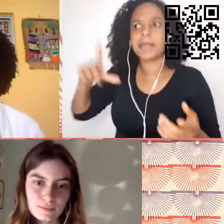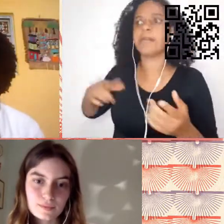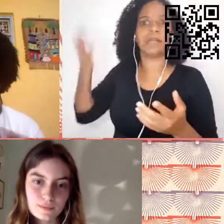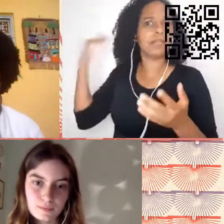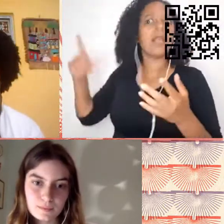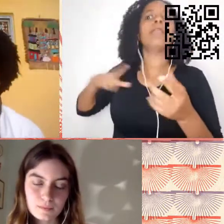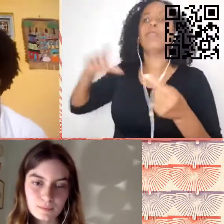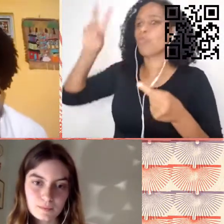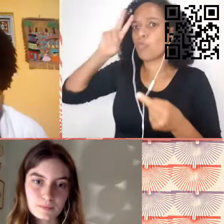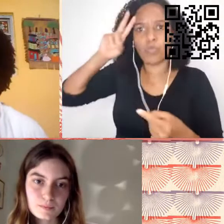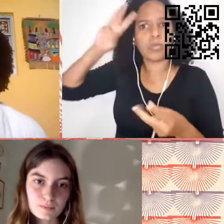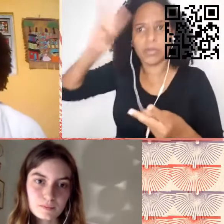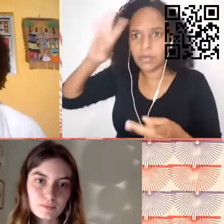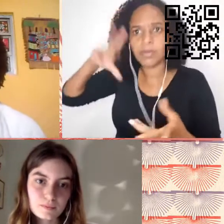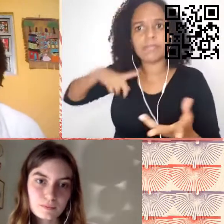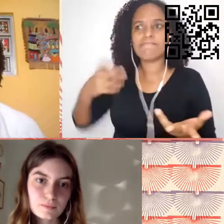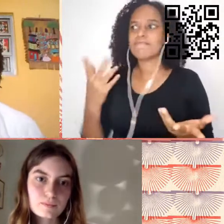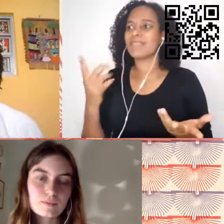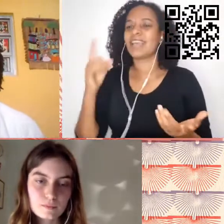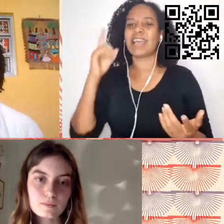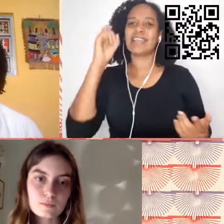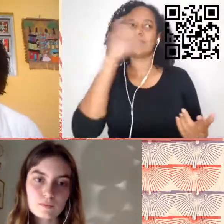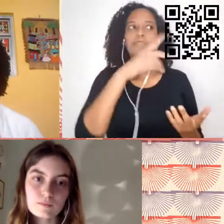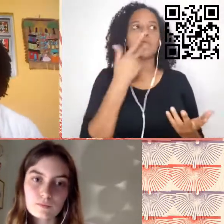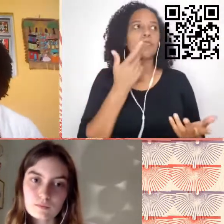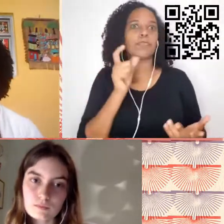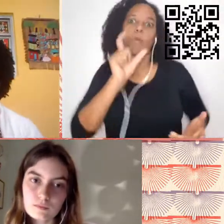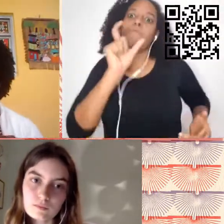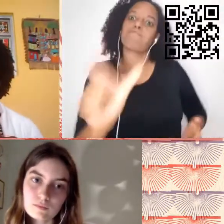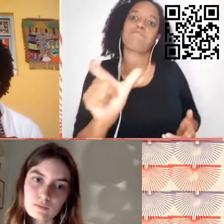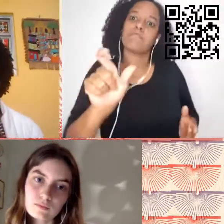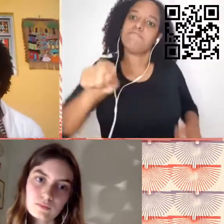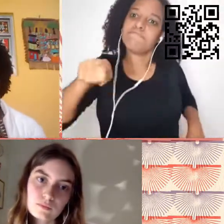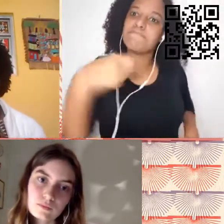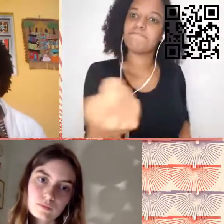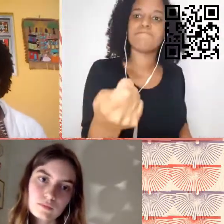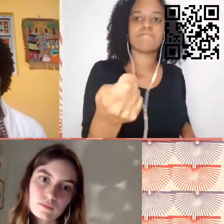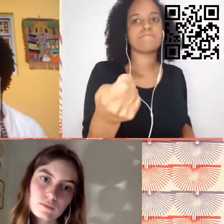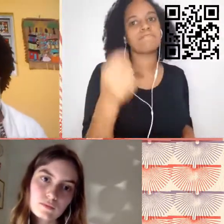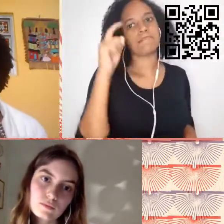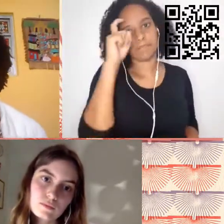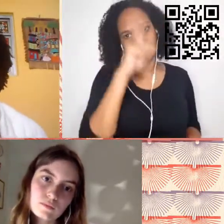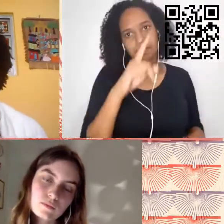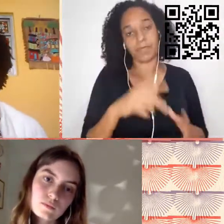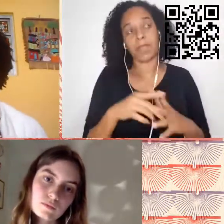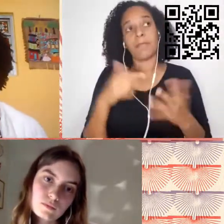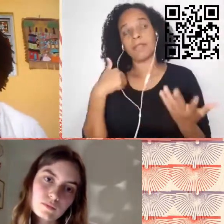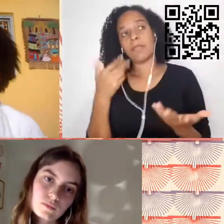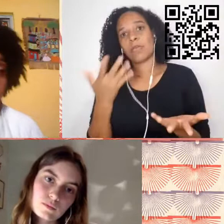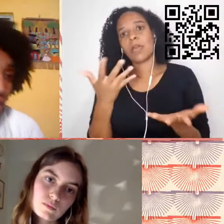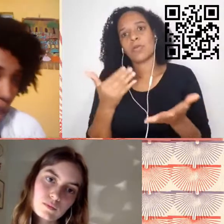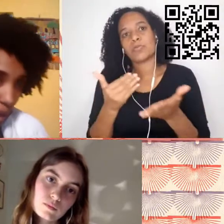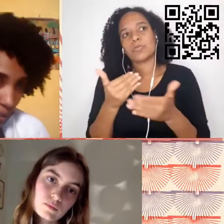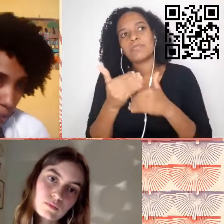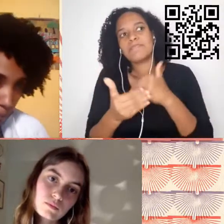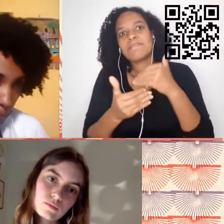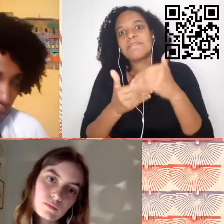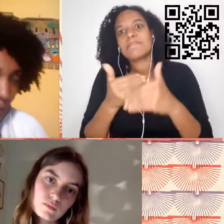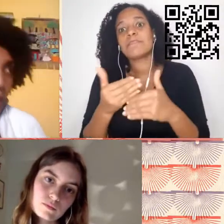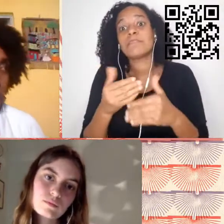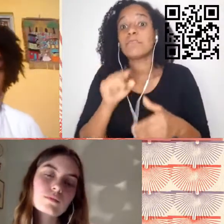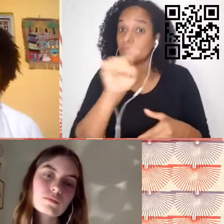tenho. Então, é difícil de fazer uma definição, mas eu queria, na verdade, começar a construir uma definição com